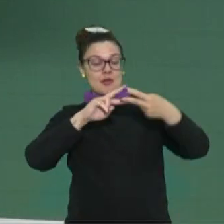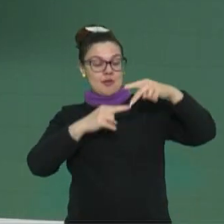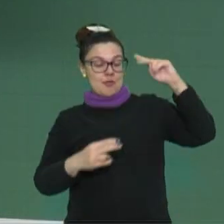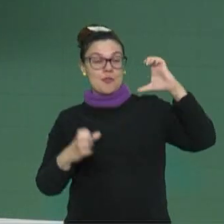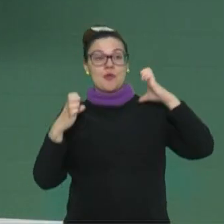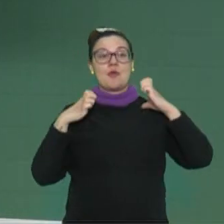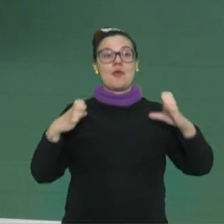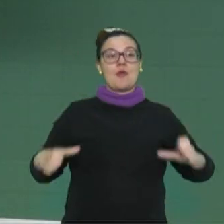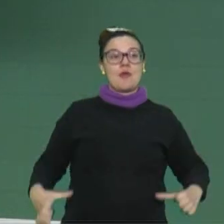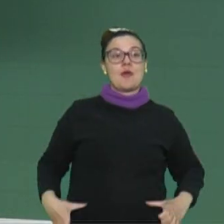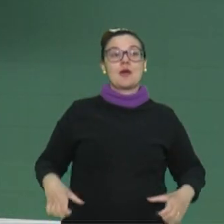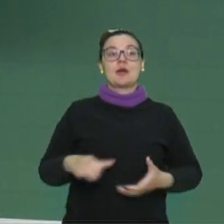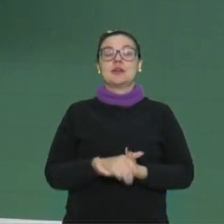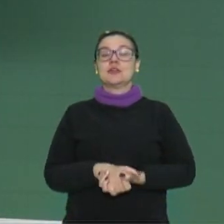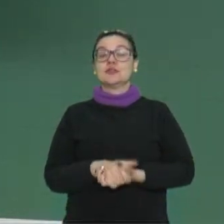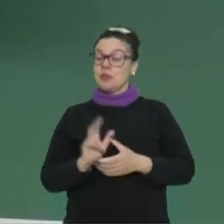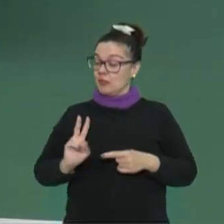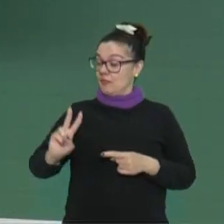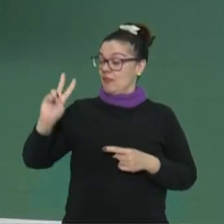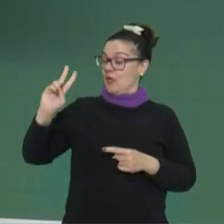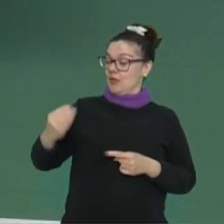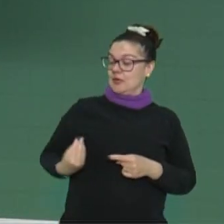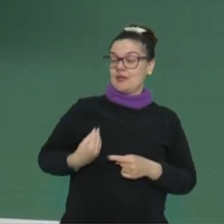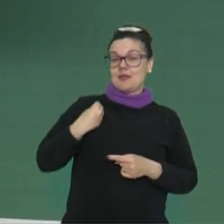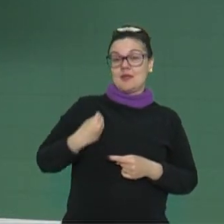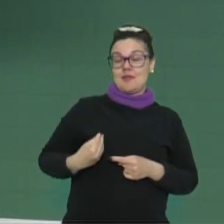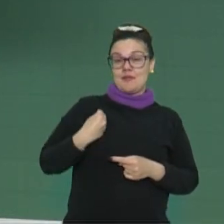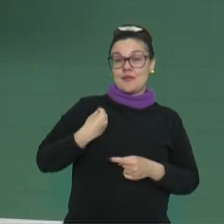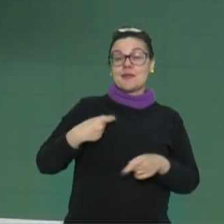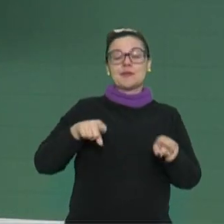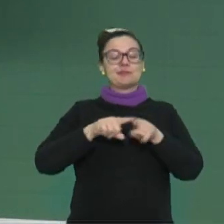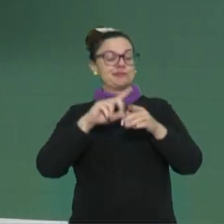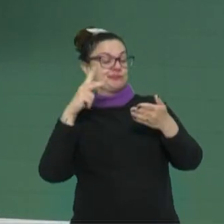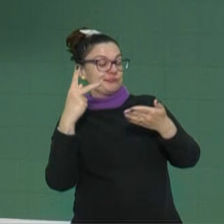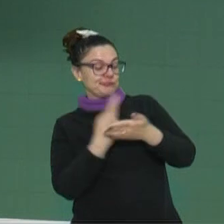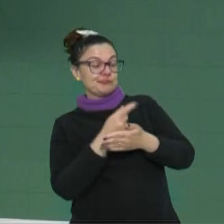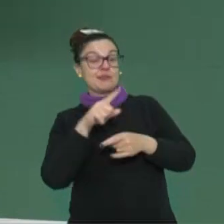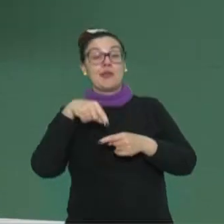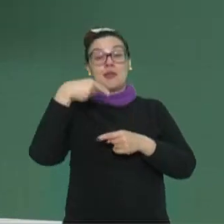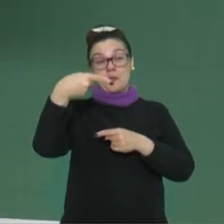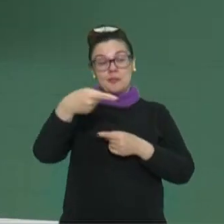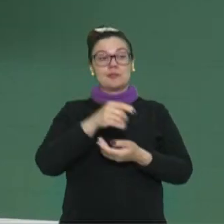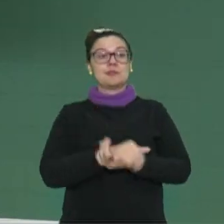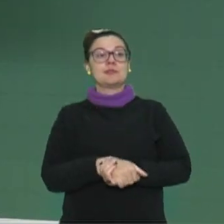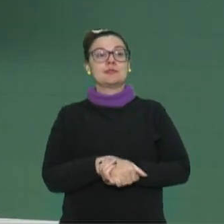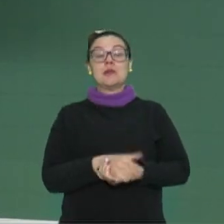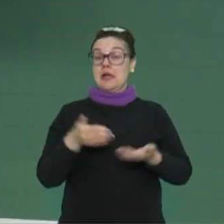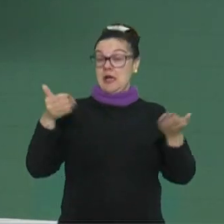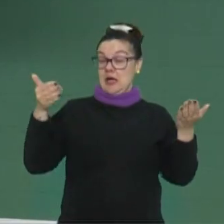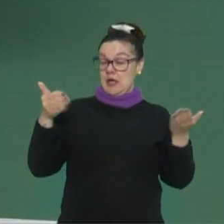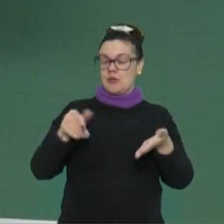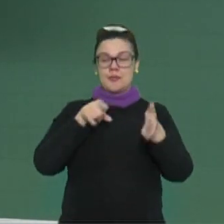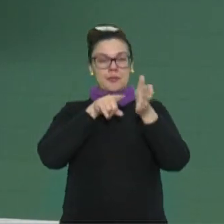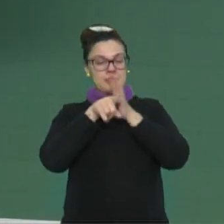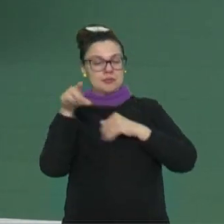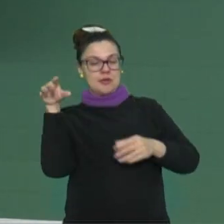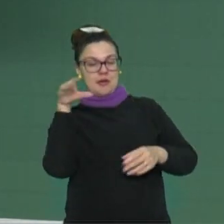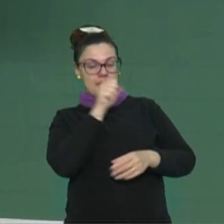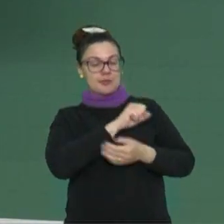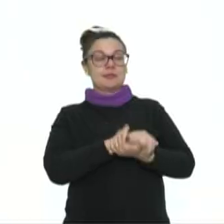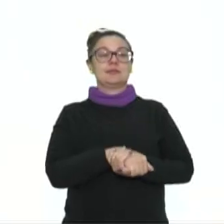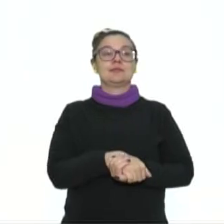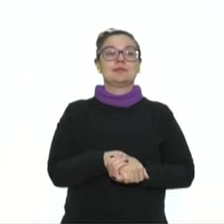refletir sobre os valores da vida e as consequências disso, e da vida humana. Uma pergunta para vocês